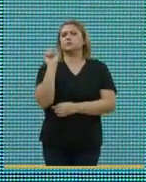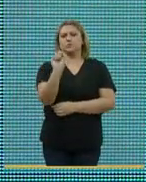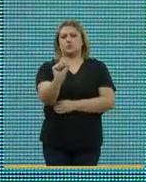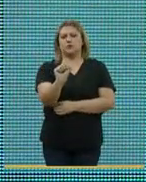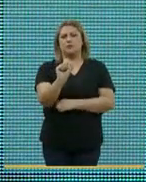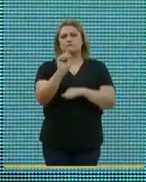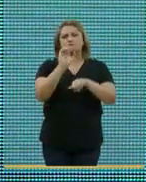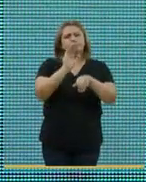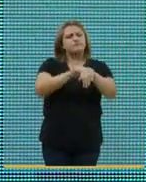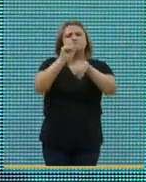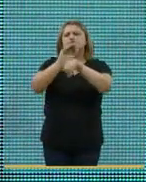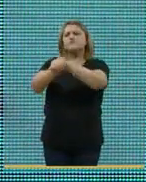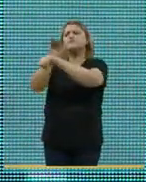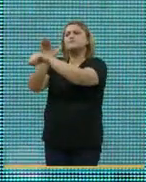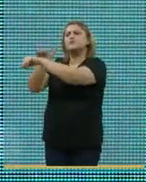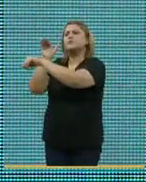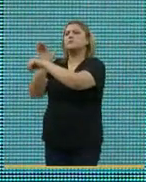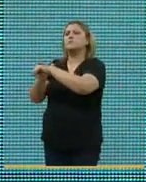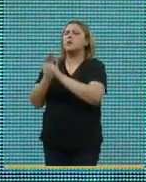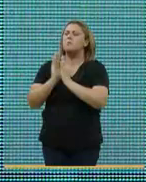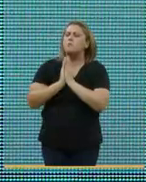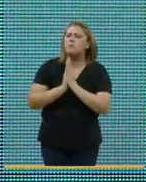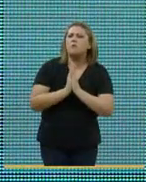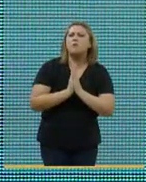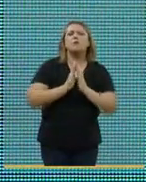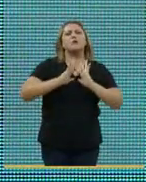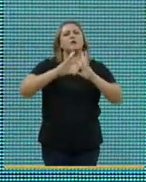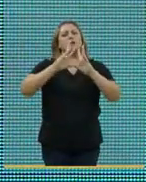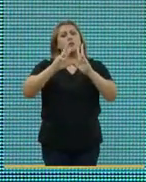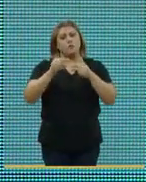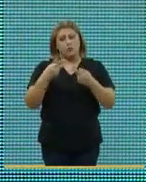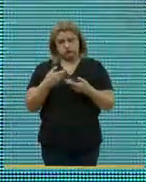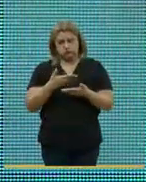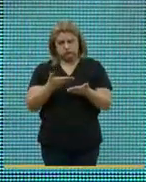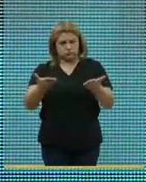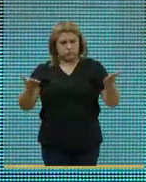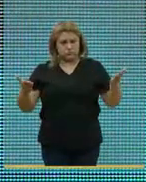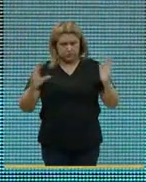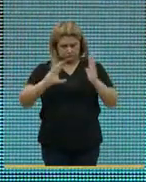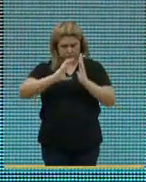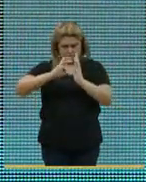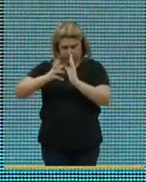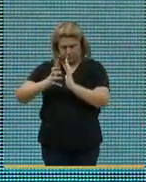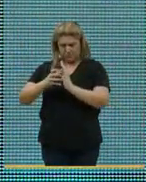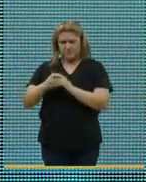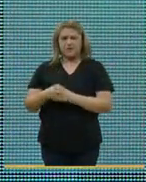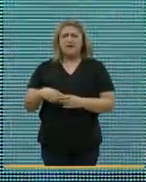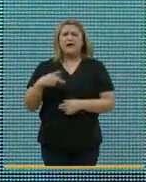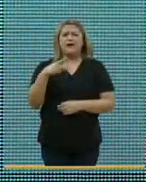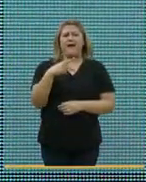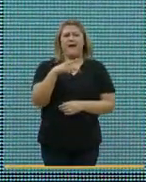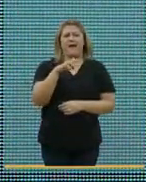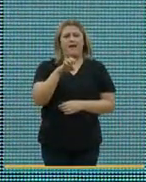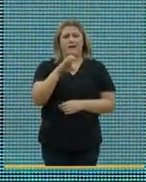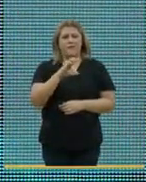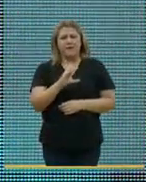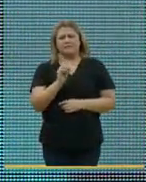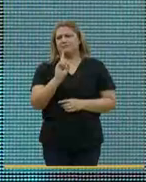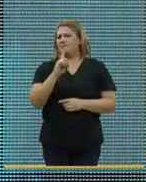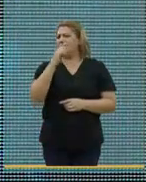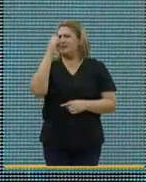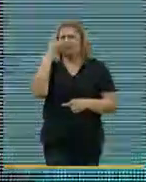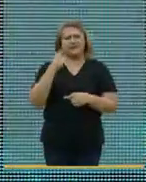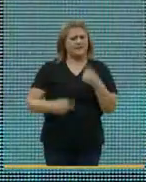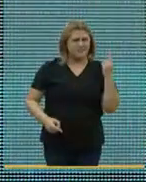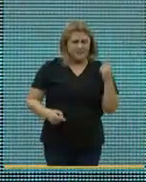chamado conveniência as suas bancadas para que essa pec não seja aprovada meu compromisso é de demarcar a terra